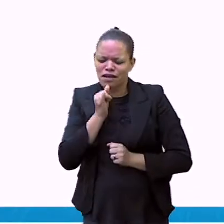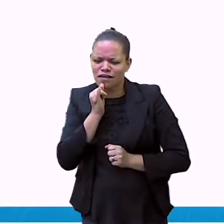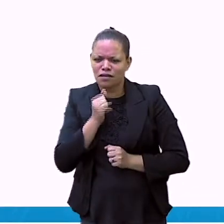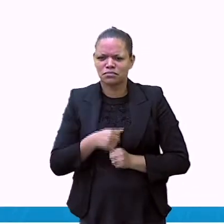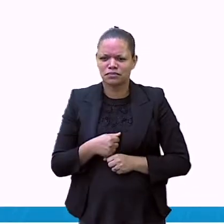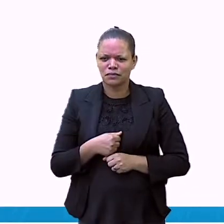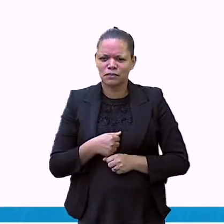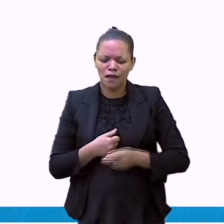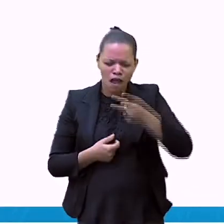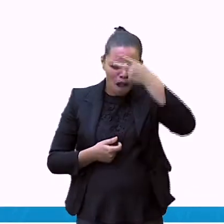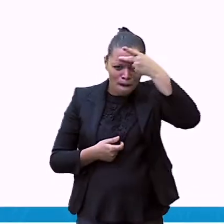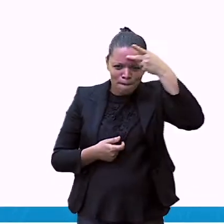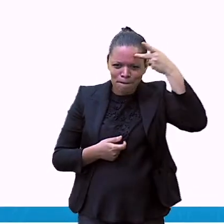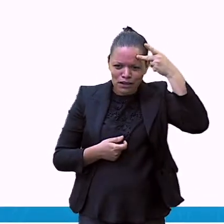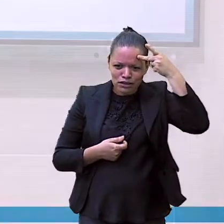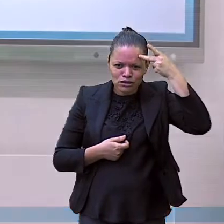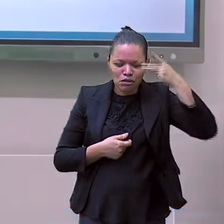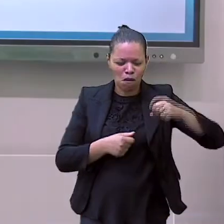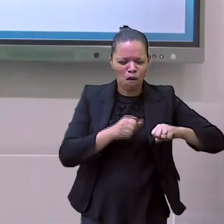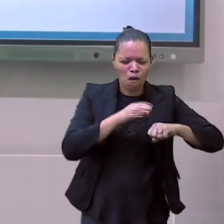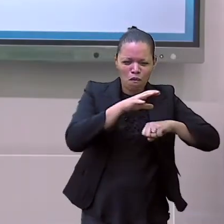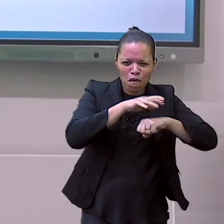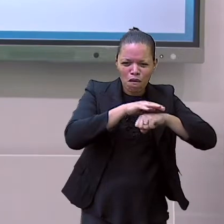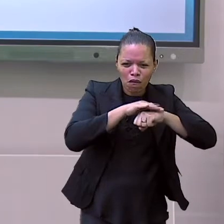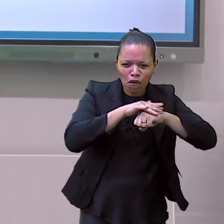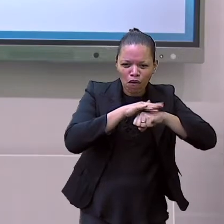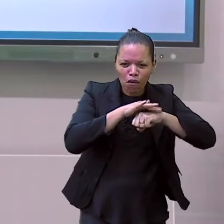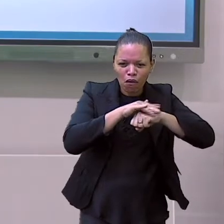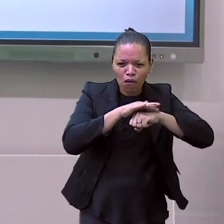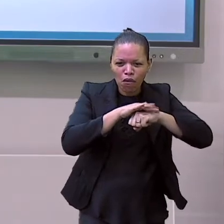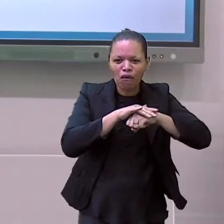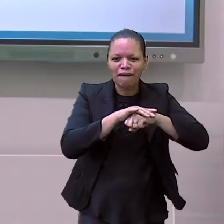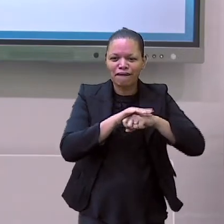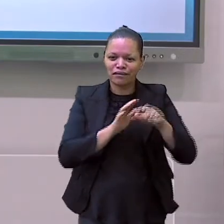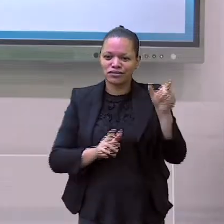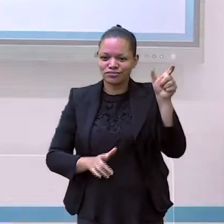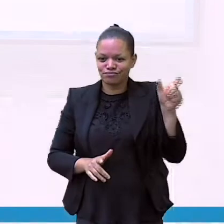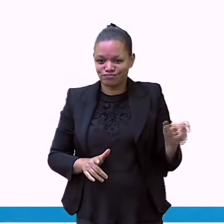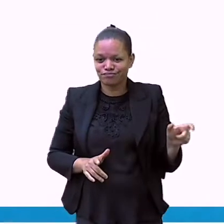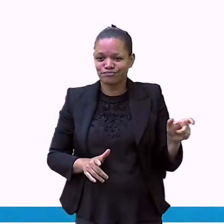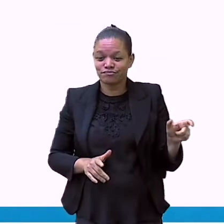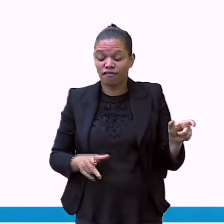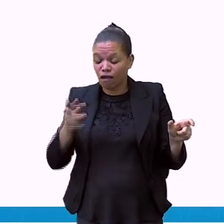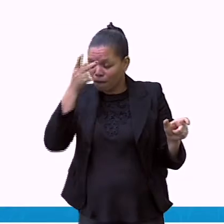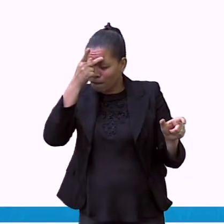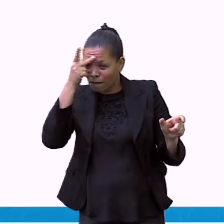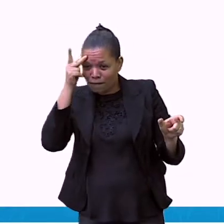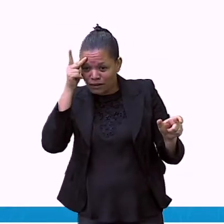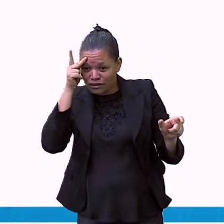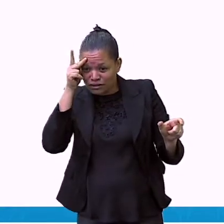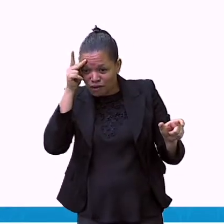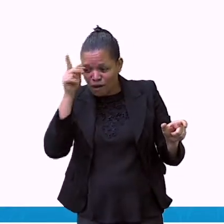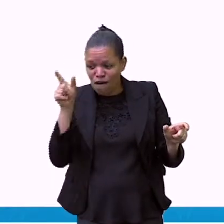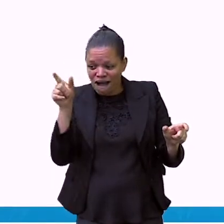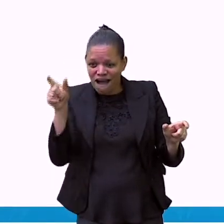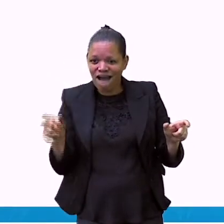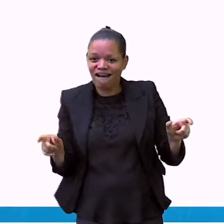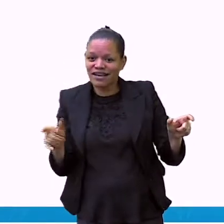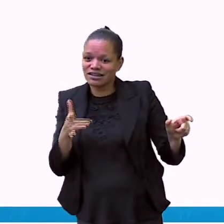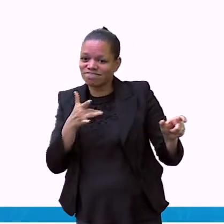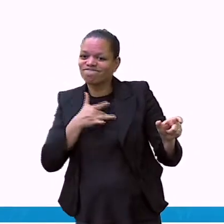pessoa saudável. O contato aí. Nós temos essa imagem ilustrativa que nós temos